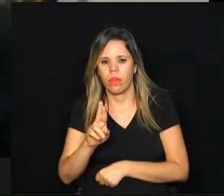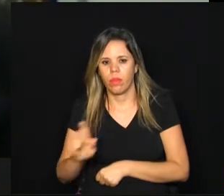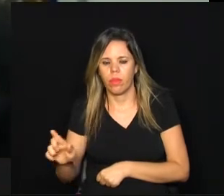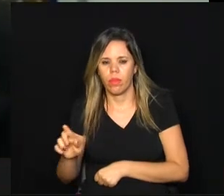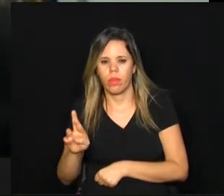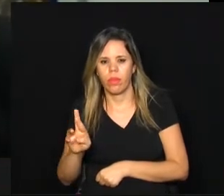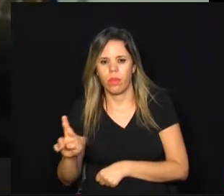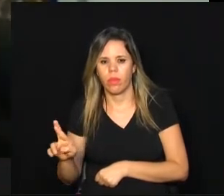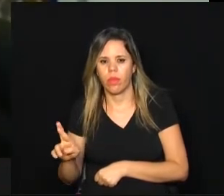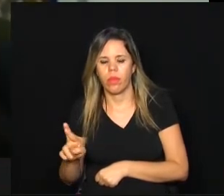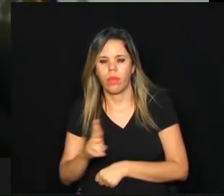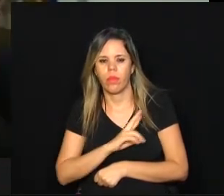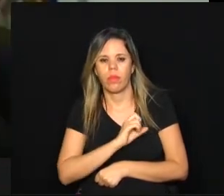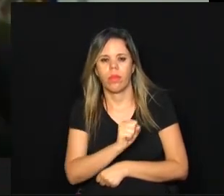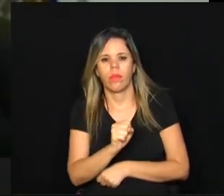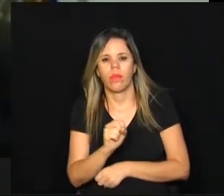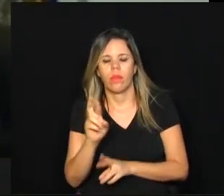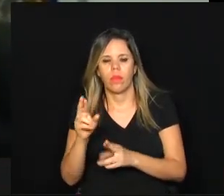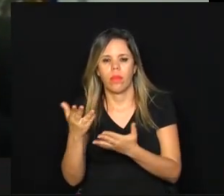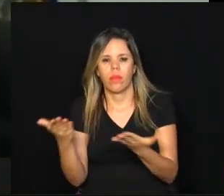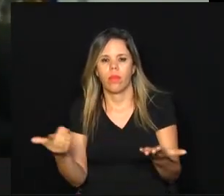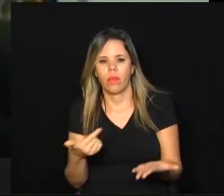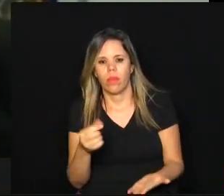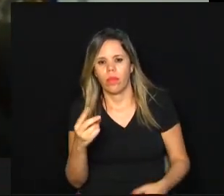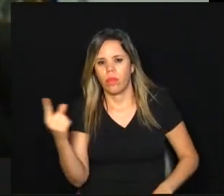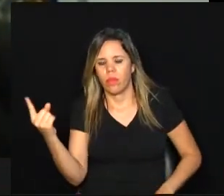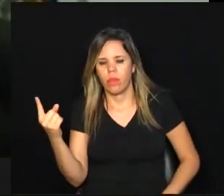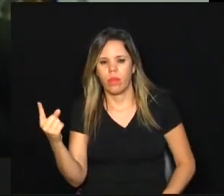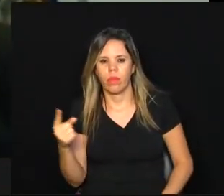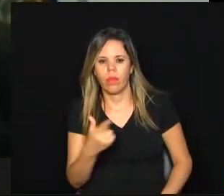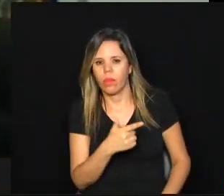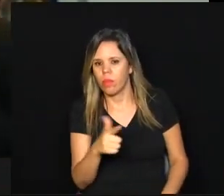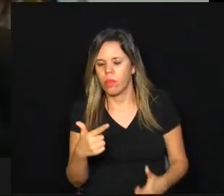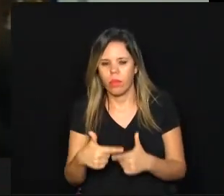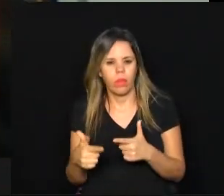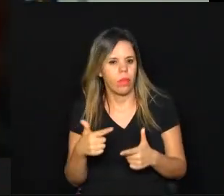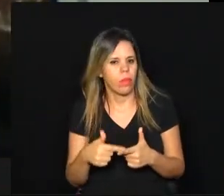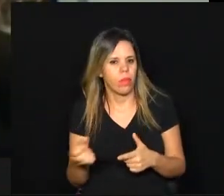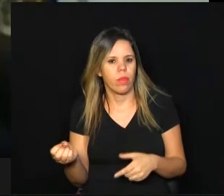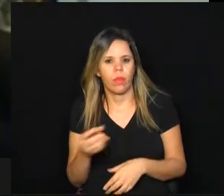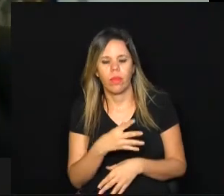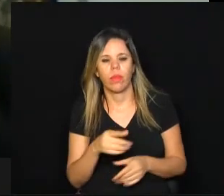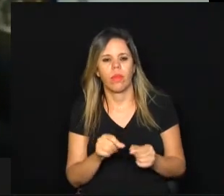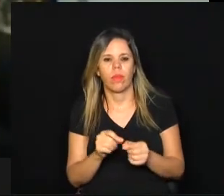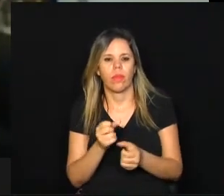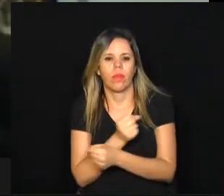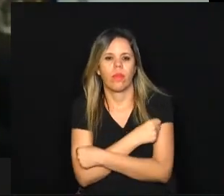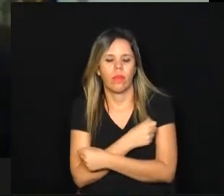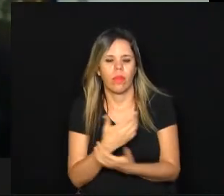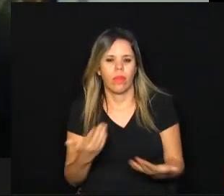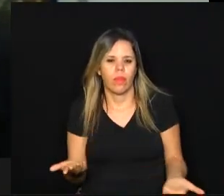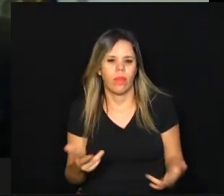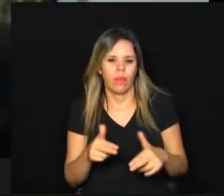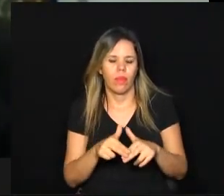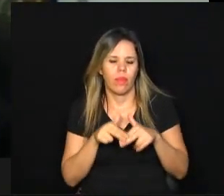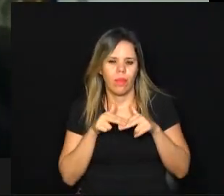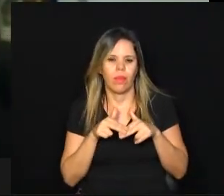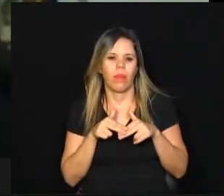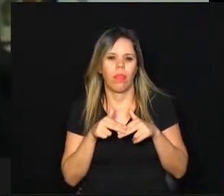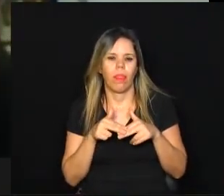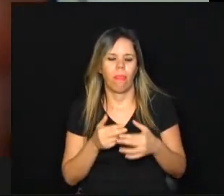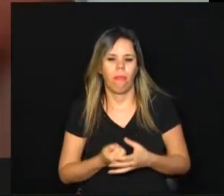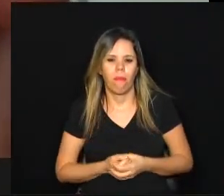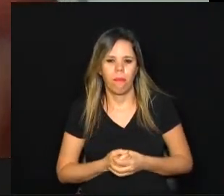www.agua.org.br. Rossini, espero que em 2021 não tenhamos que fazer um novo abraço. Por isso, porque